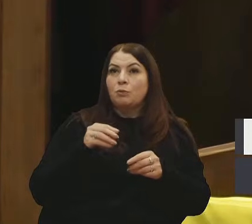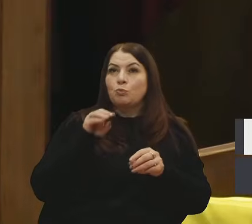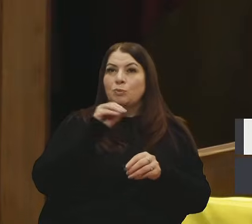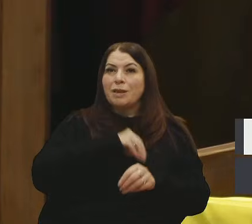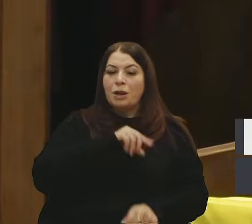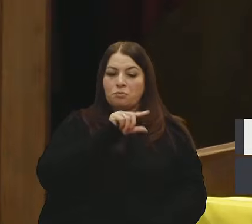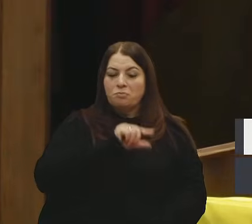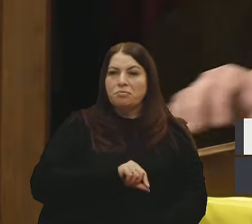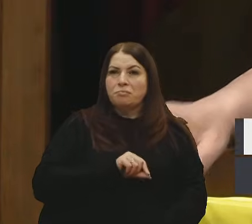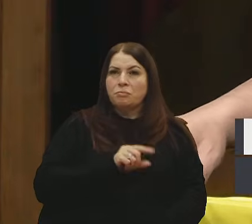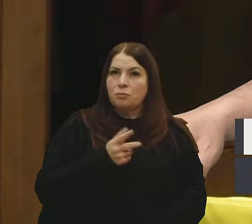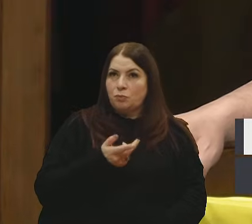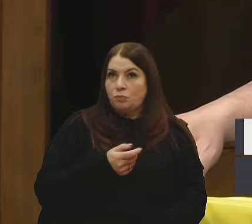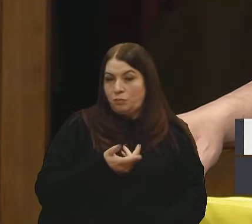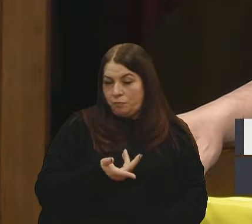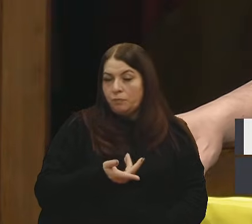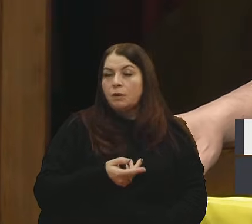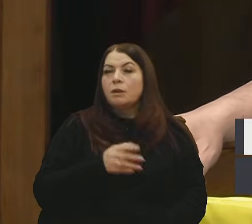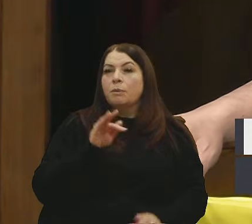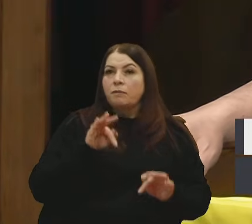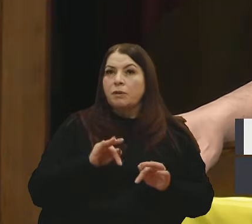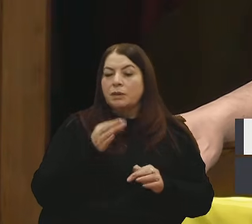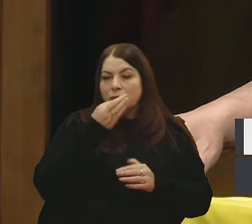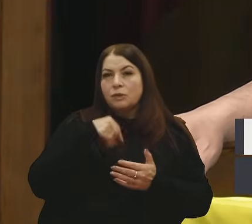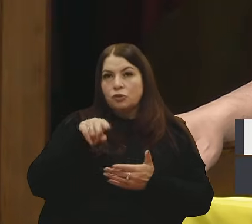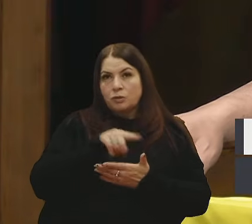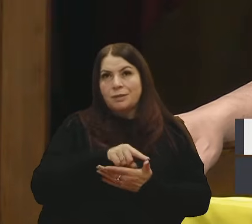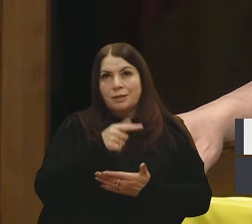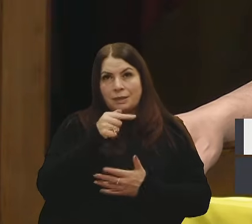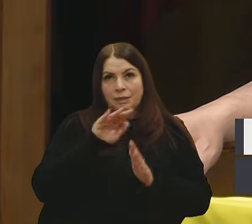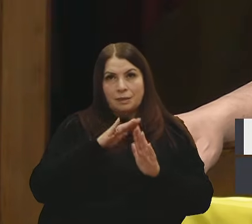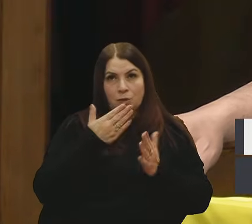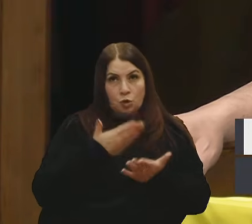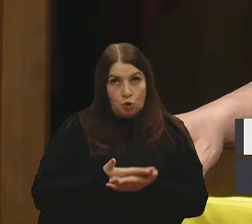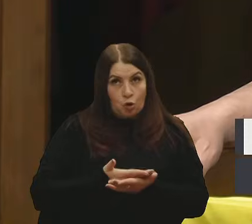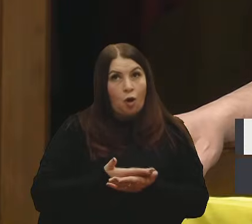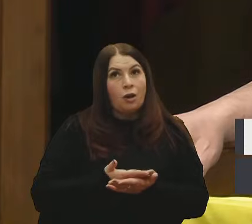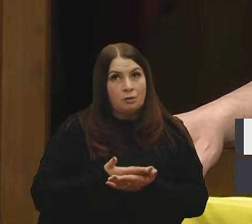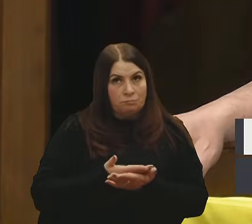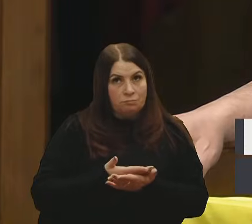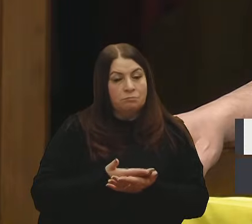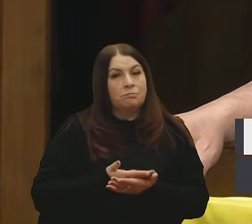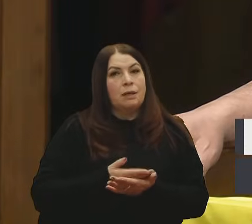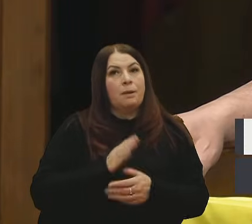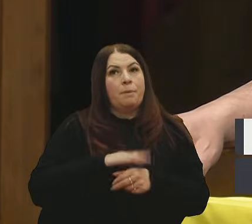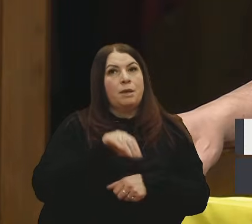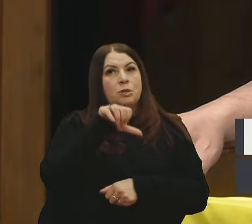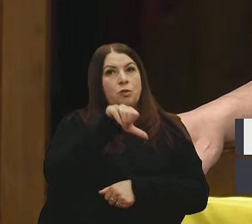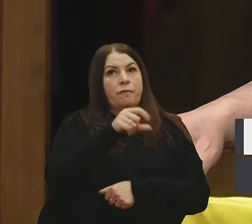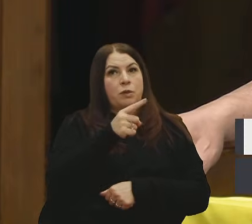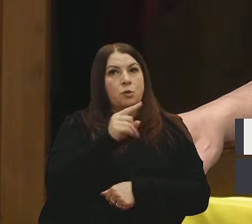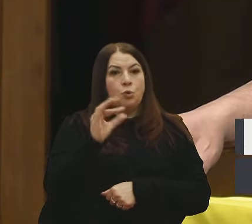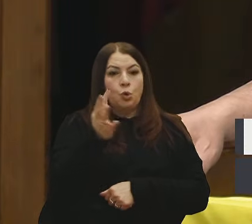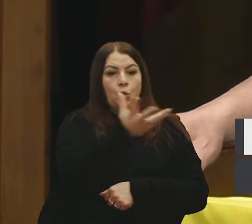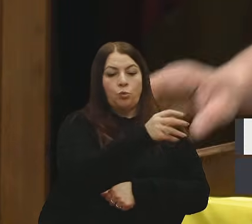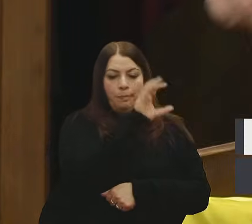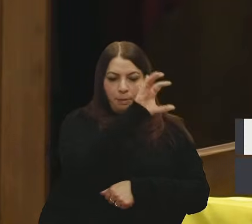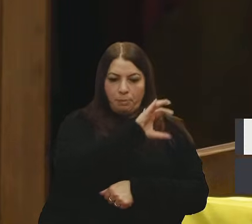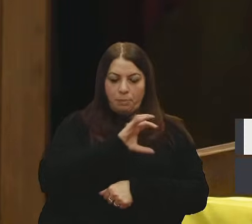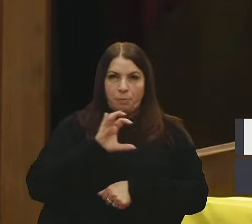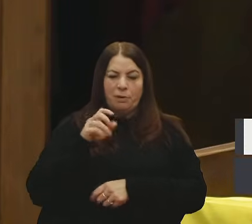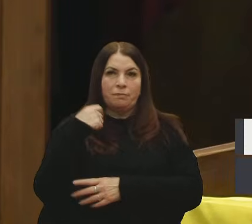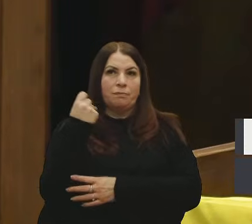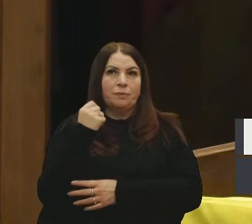Para finalizar, né, Caxias tem 7 escolas na mira, são mais 91 no Rio Grande do Sul. Não,